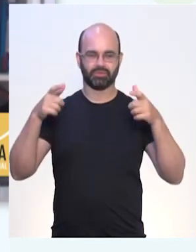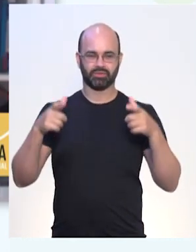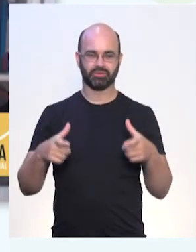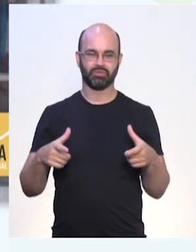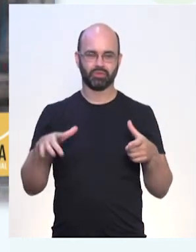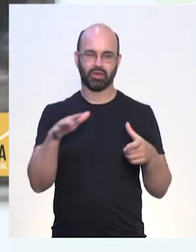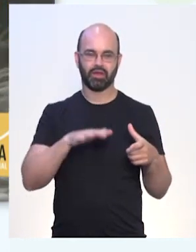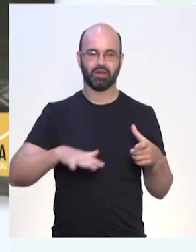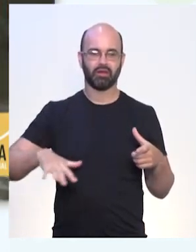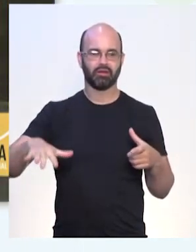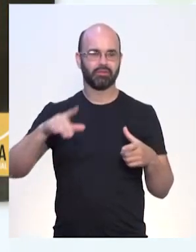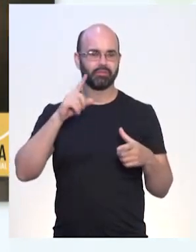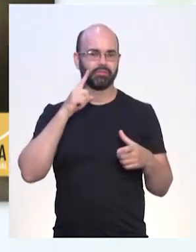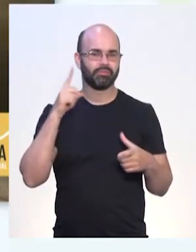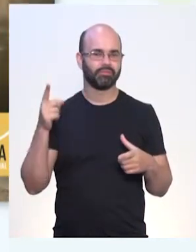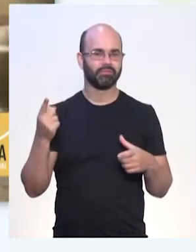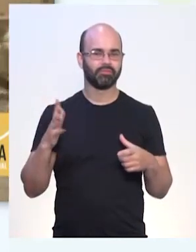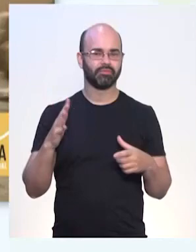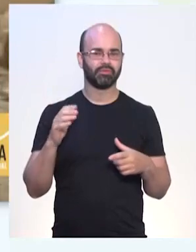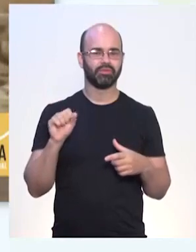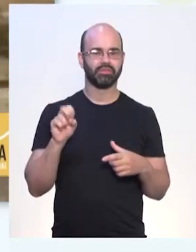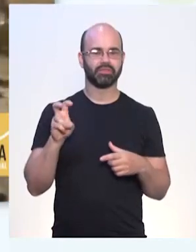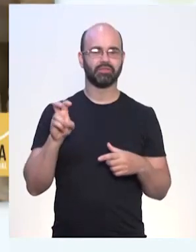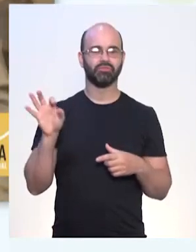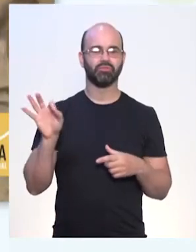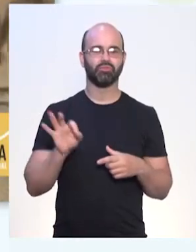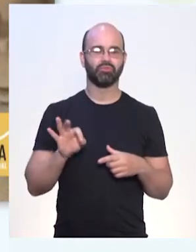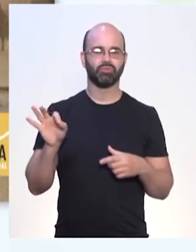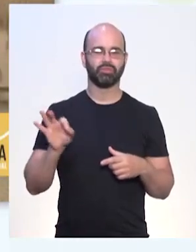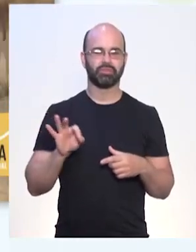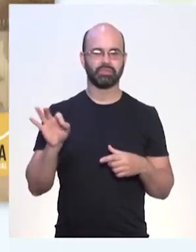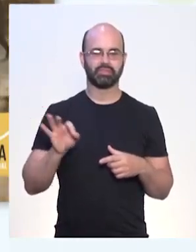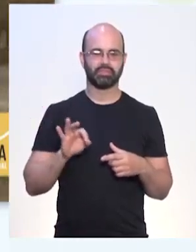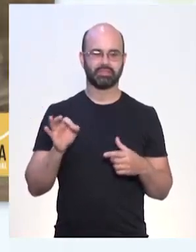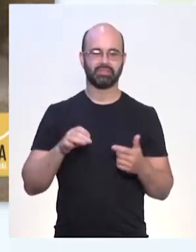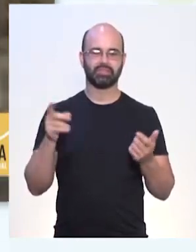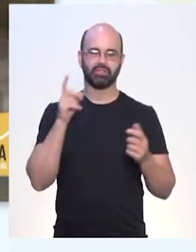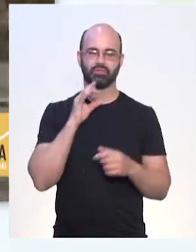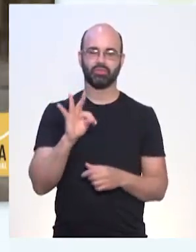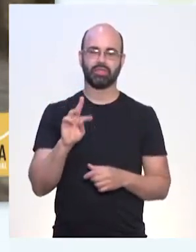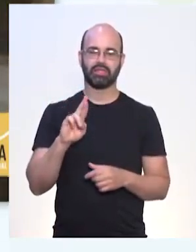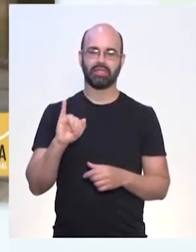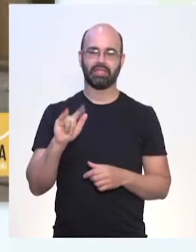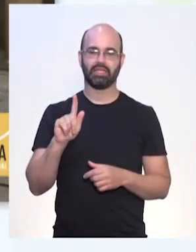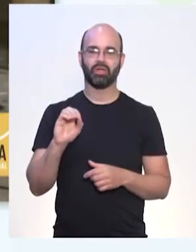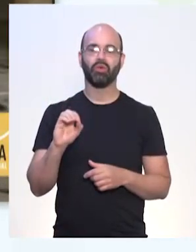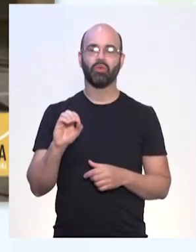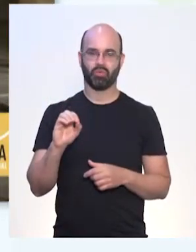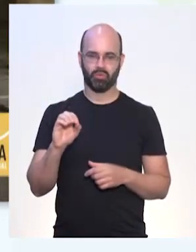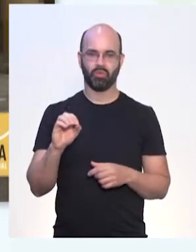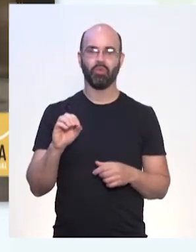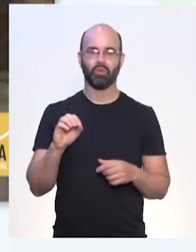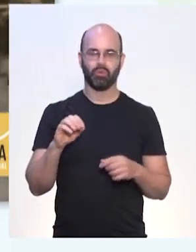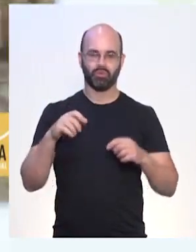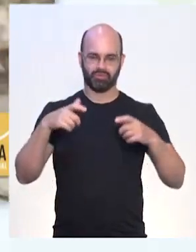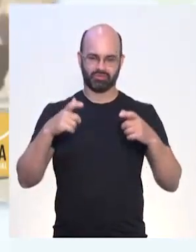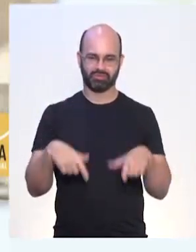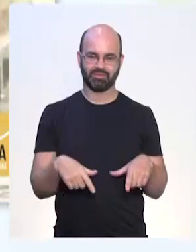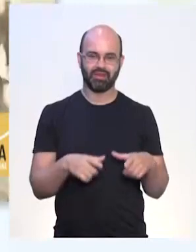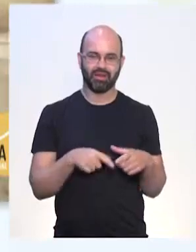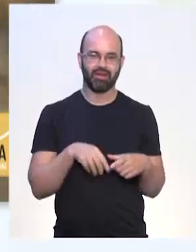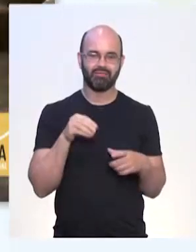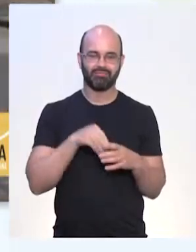celeiro que continha cerca de 85 porcento de todo o triângulo do país e esse celeiro foi